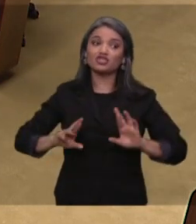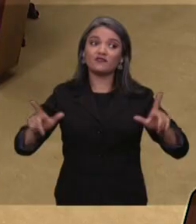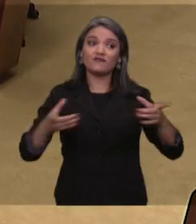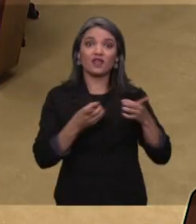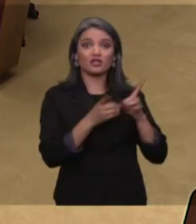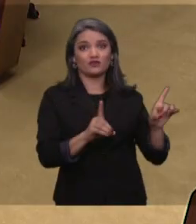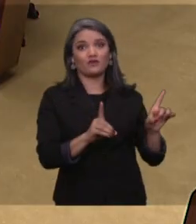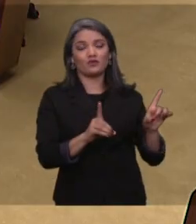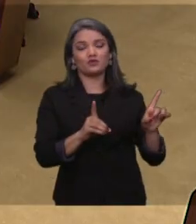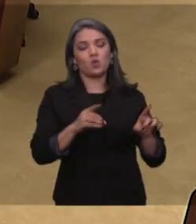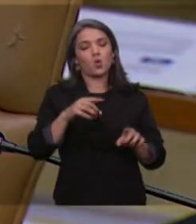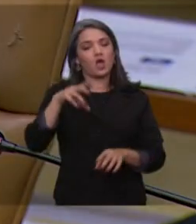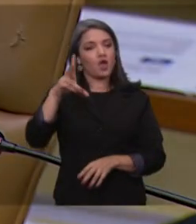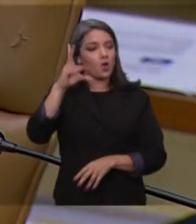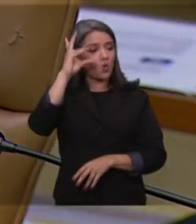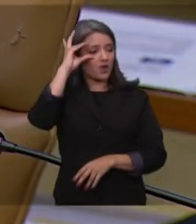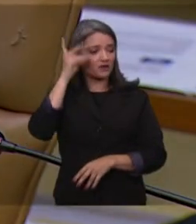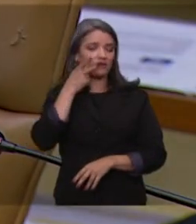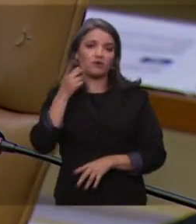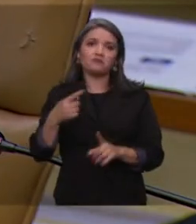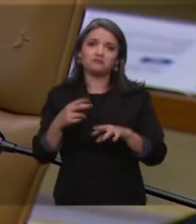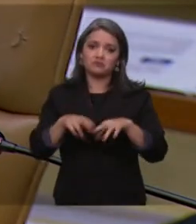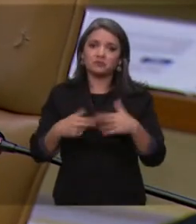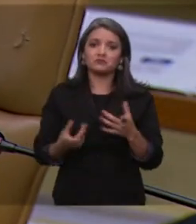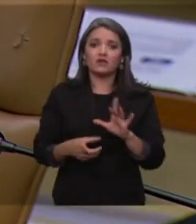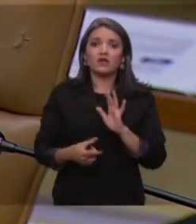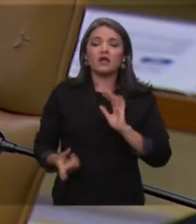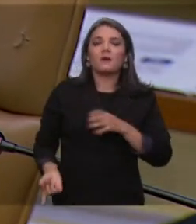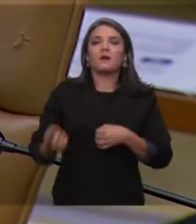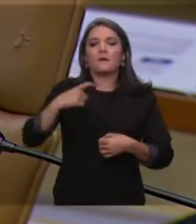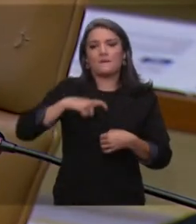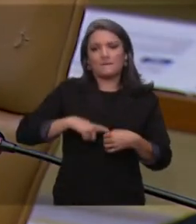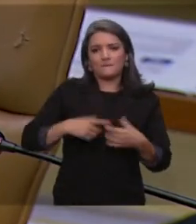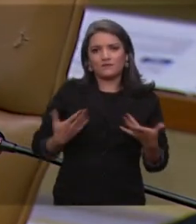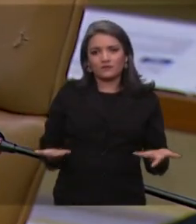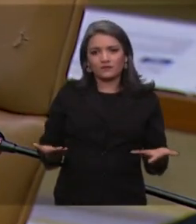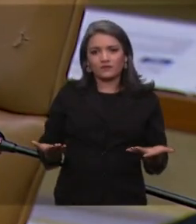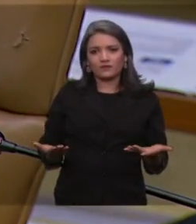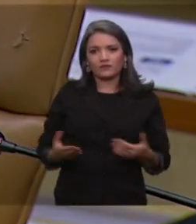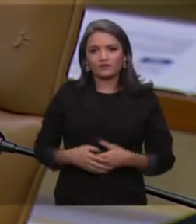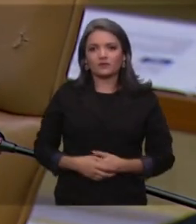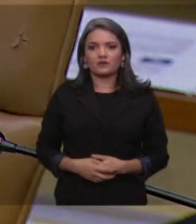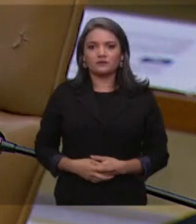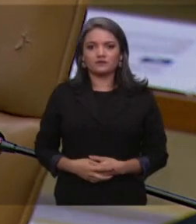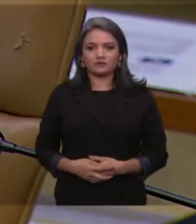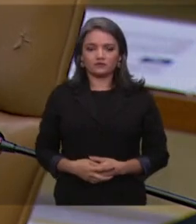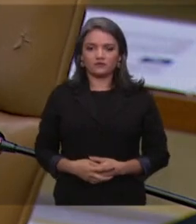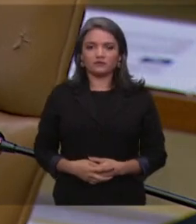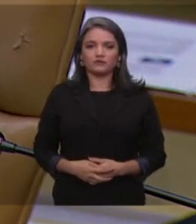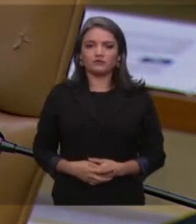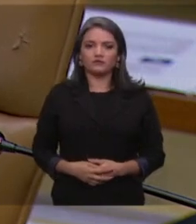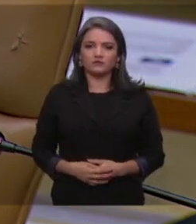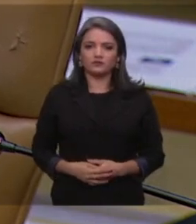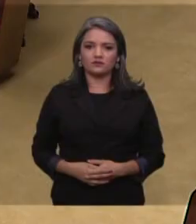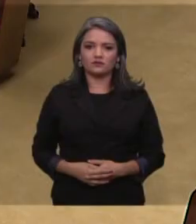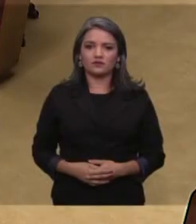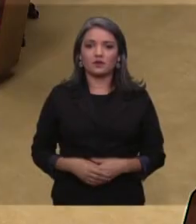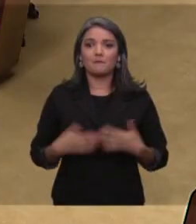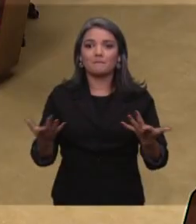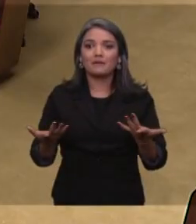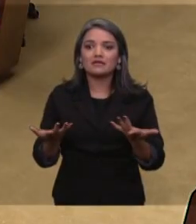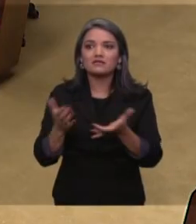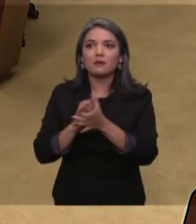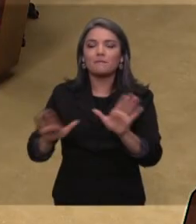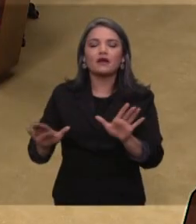pergunta prévia, se nós estávamos extinguindo a separação como um todo. Não, a separação judicial. A separação de fato é um fato da